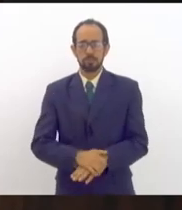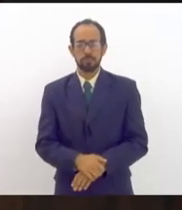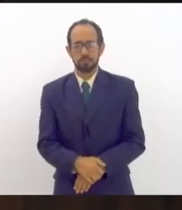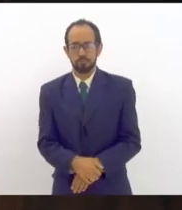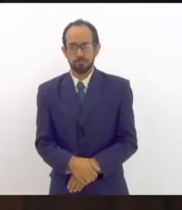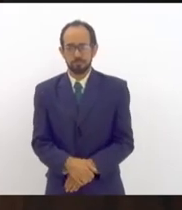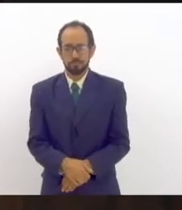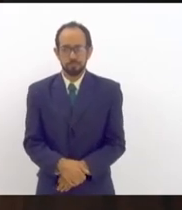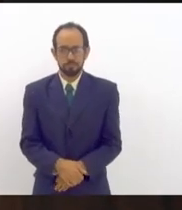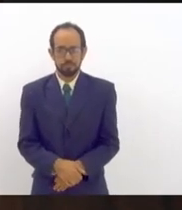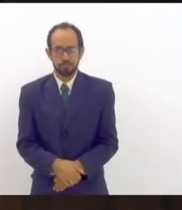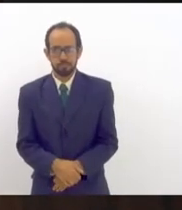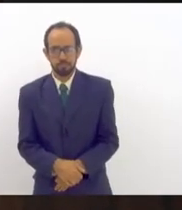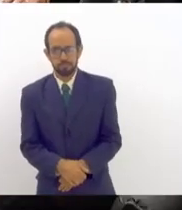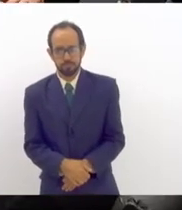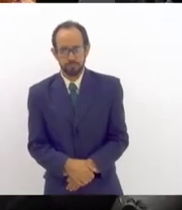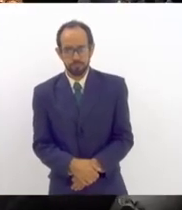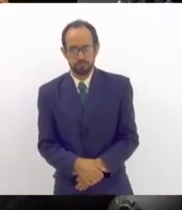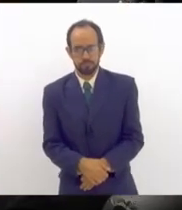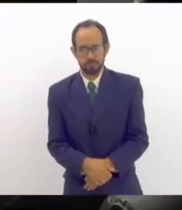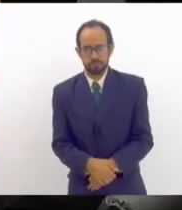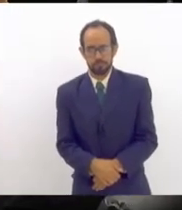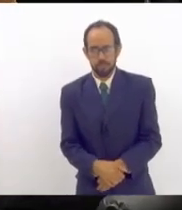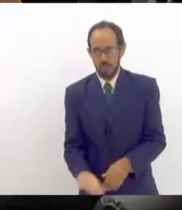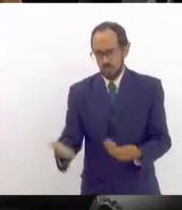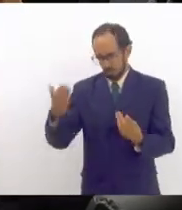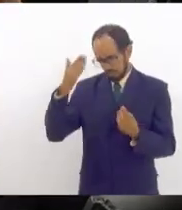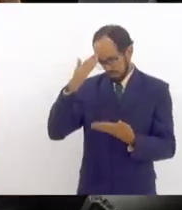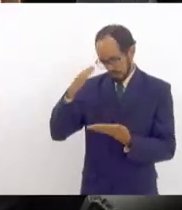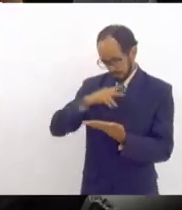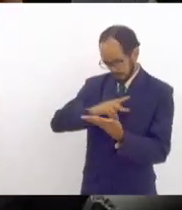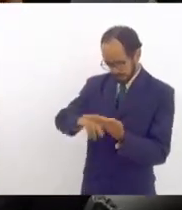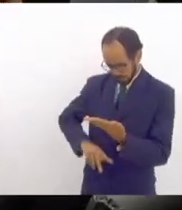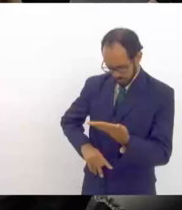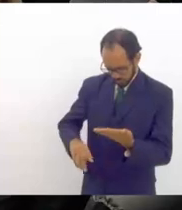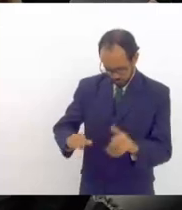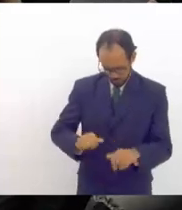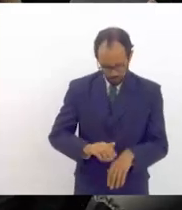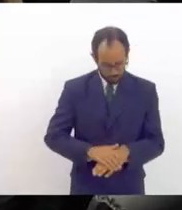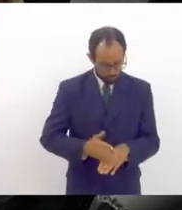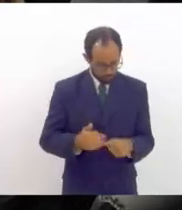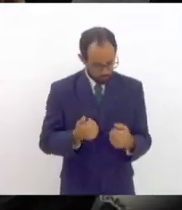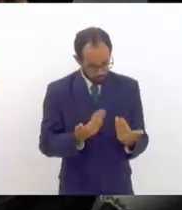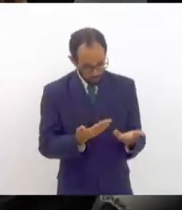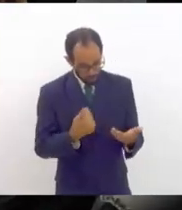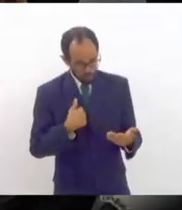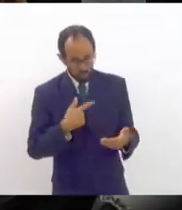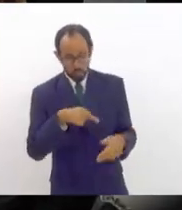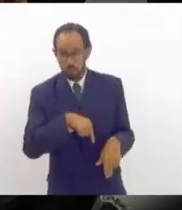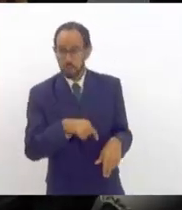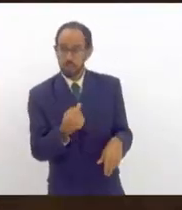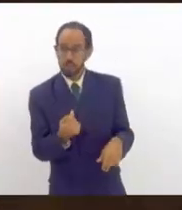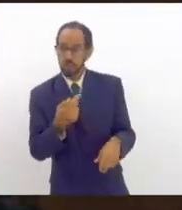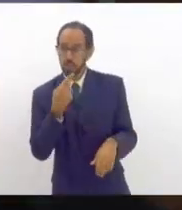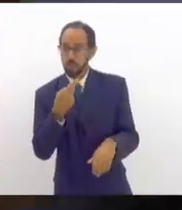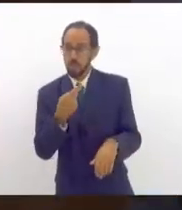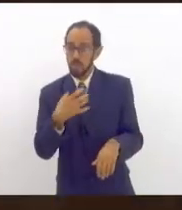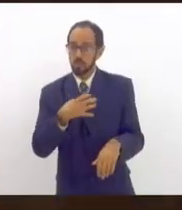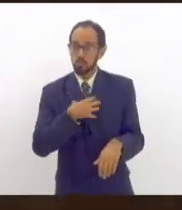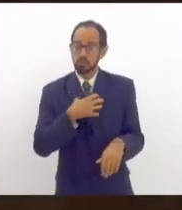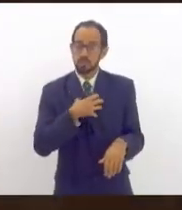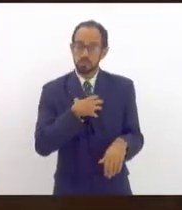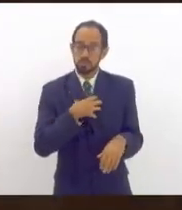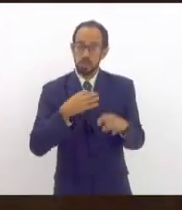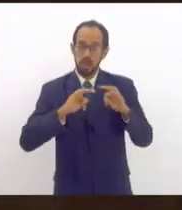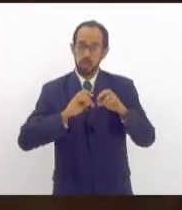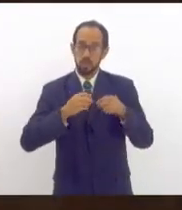Lins Obrigado presidente Presidente eu vim aqui prestar minha solidariedade a todos os